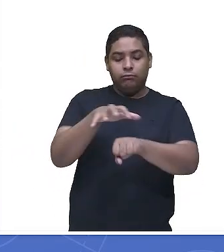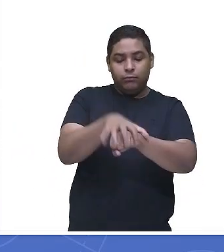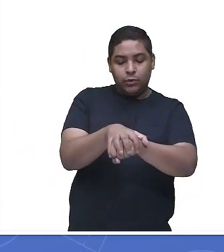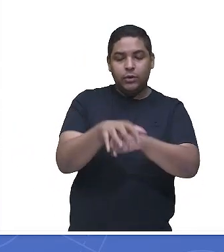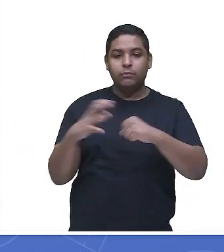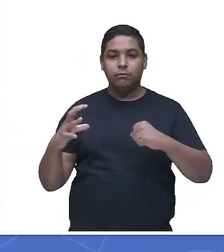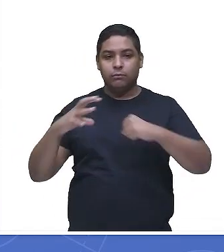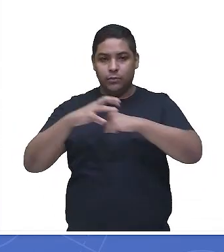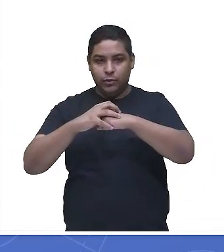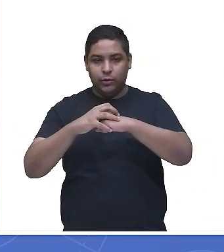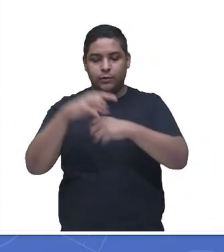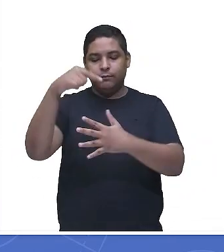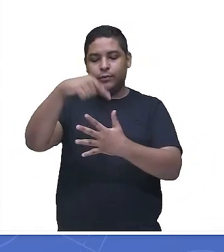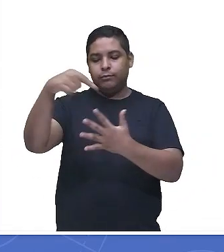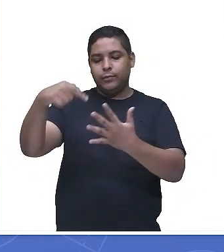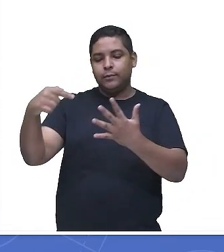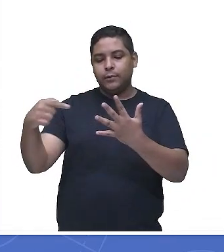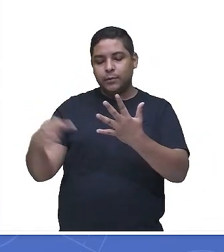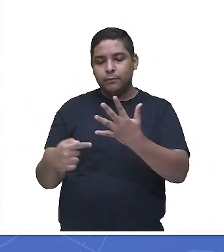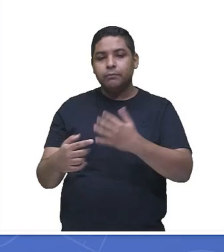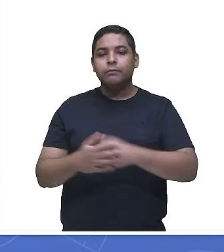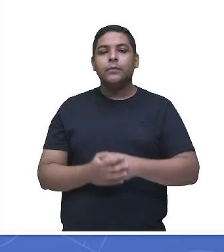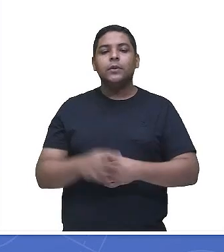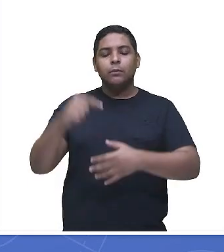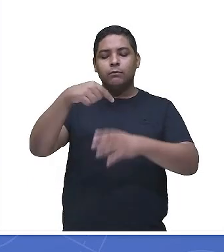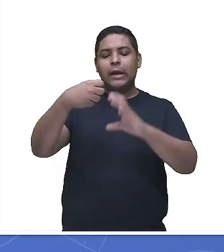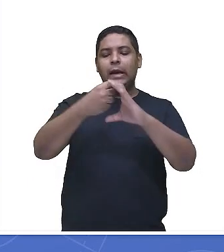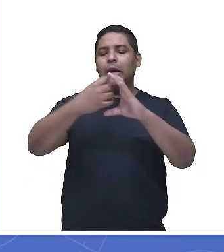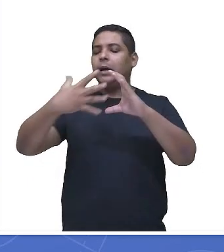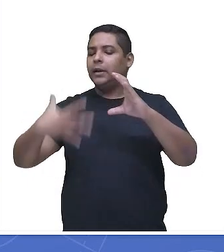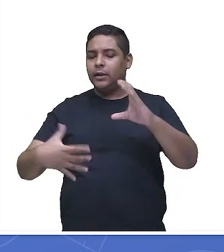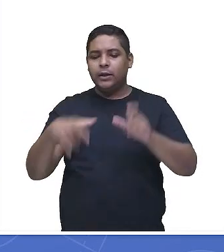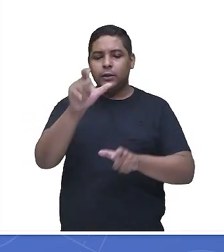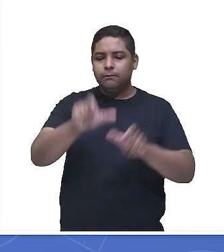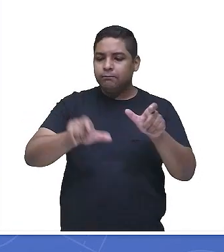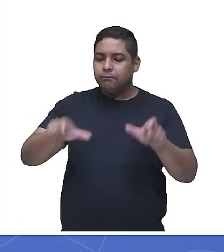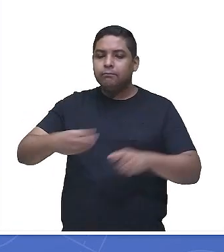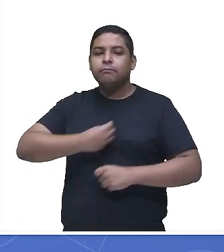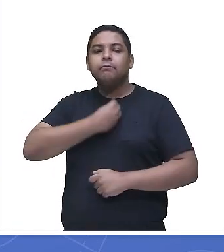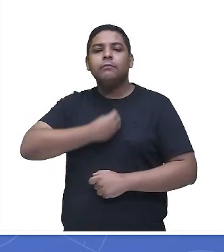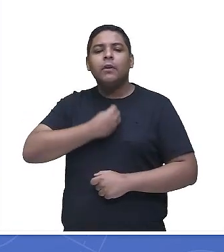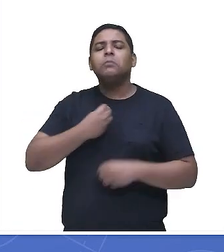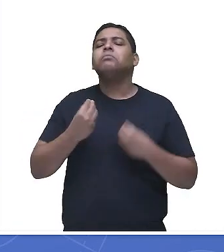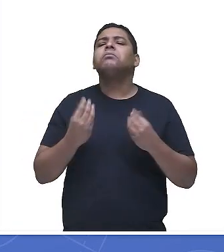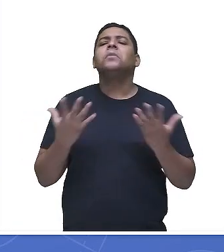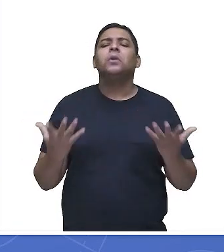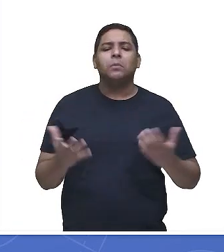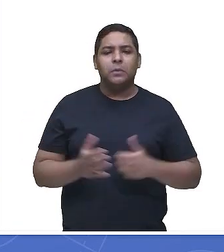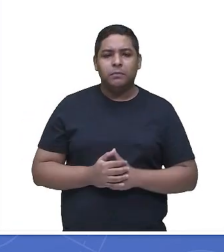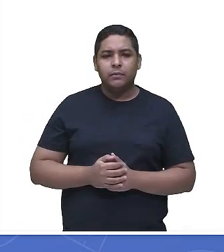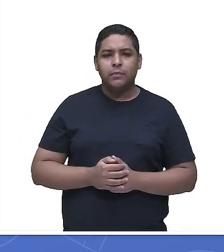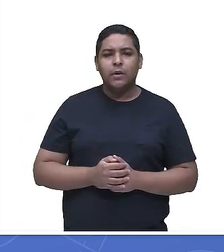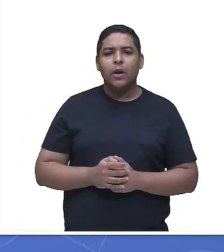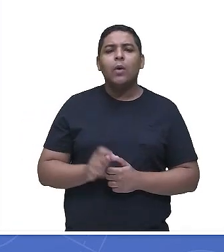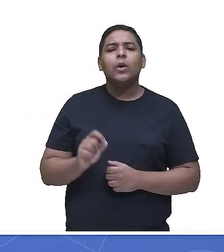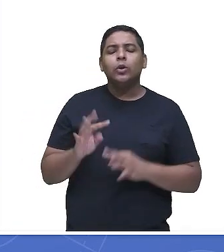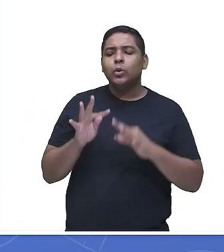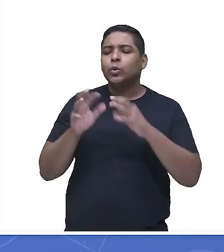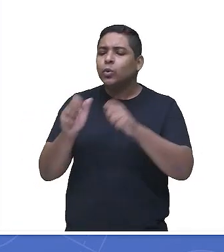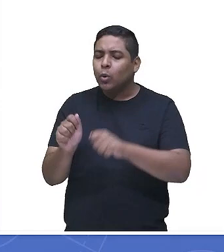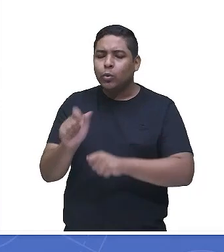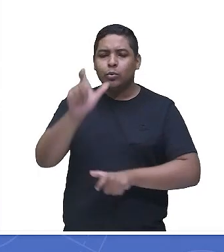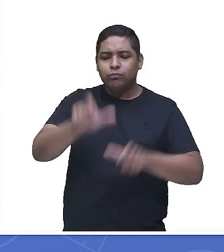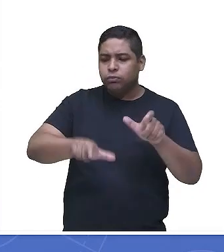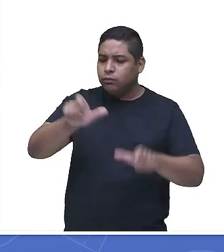a gente vai falar sobre característica dos seres vivos, tá? Como assim, professora? O que todo ser vivo